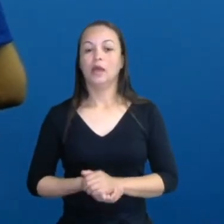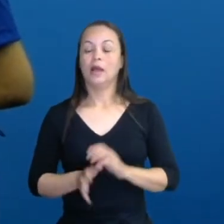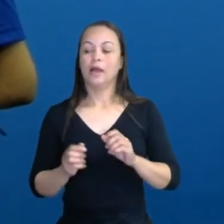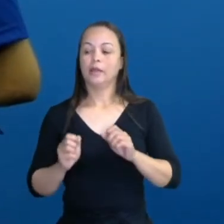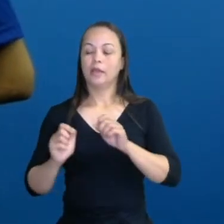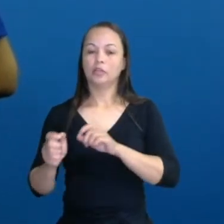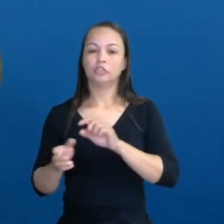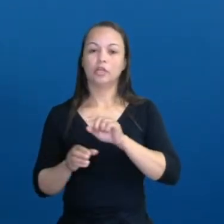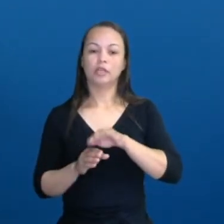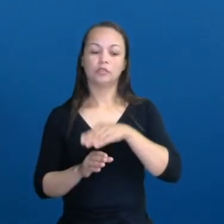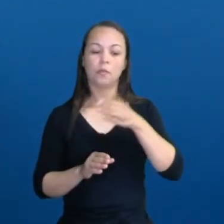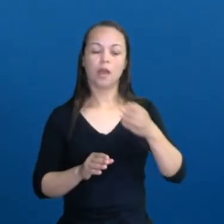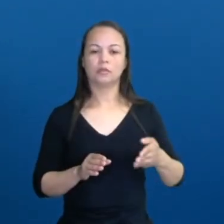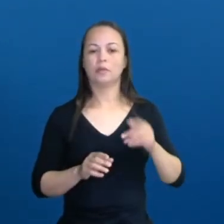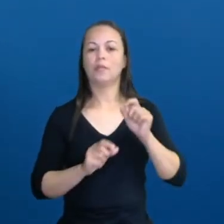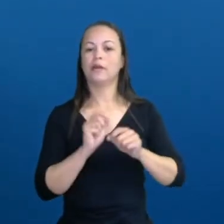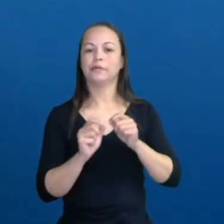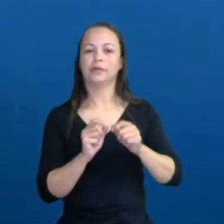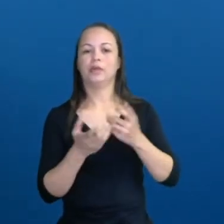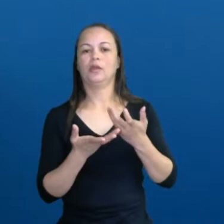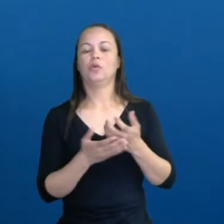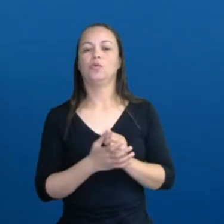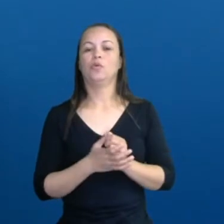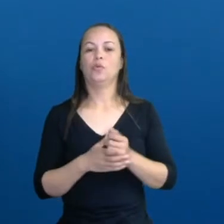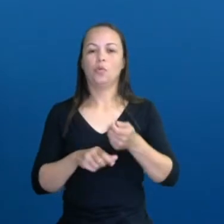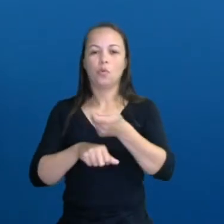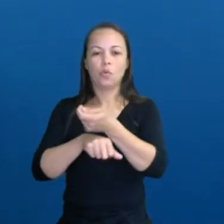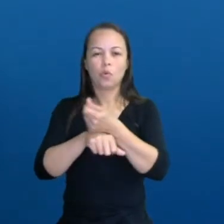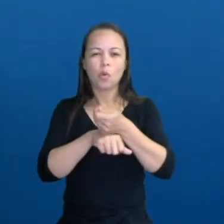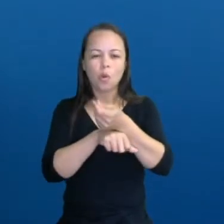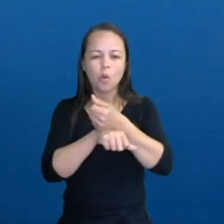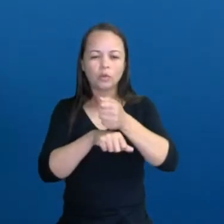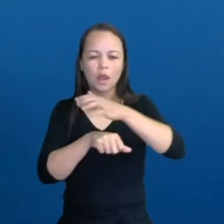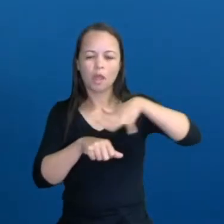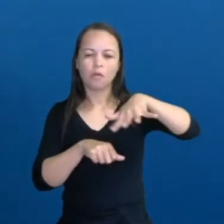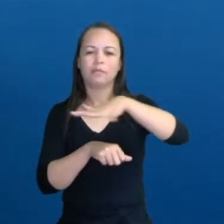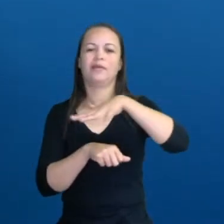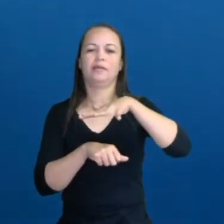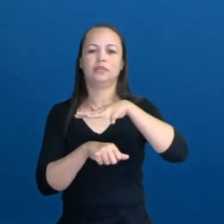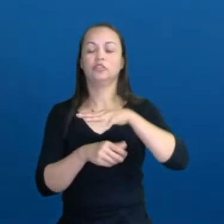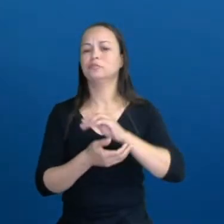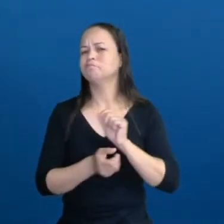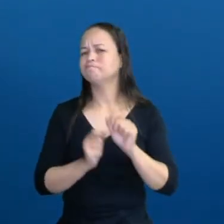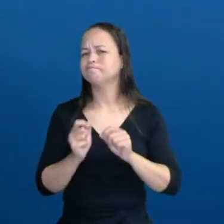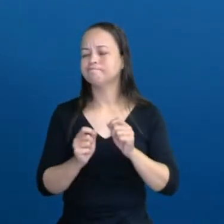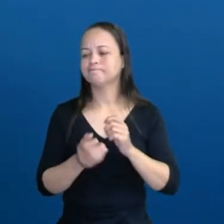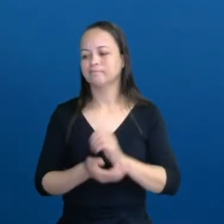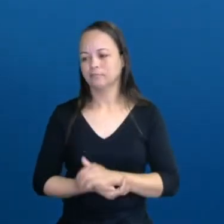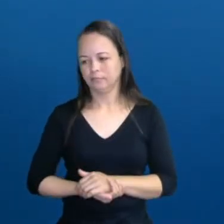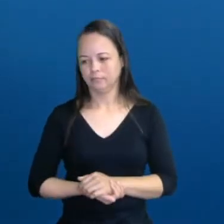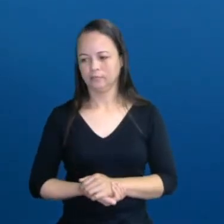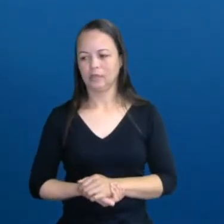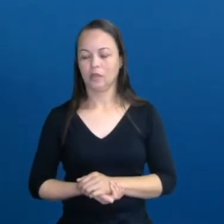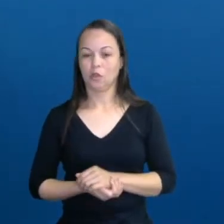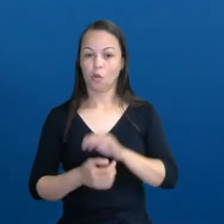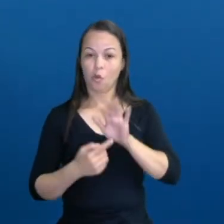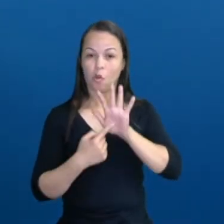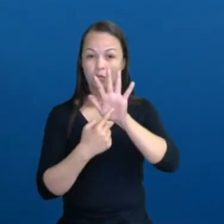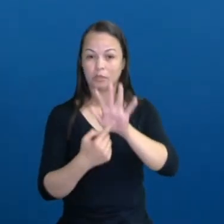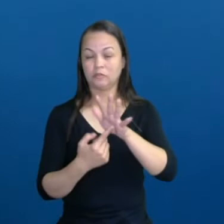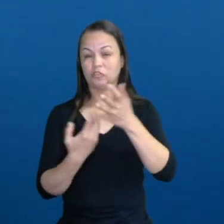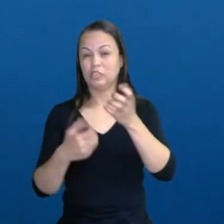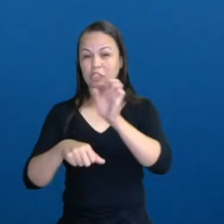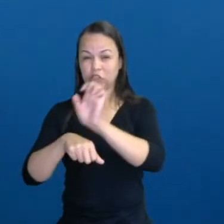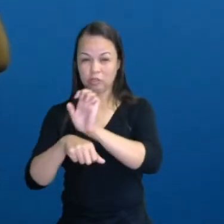o neoliberalismo. E o que é o neoliberalismo? Observem que eu coloquei essa imagem de Estado e